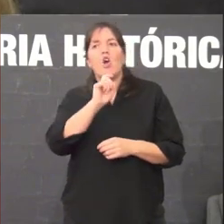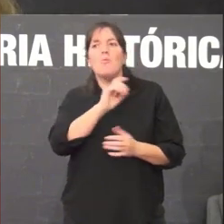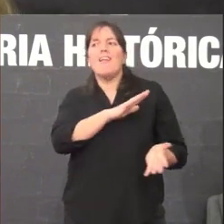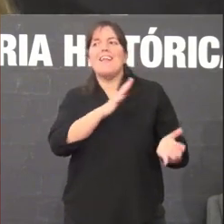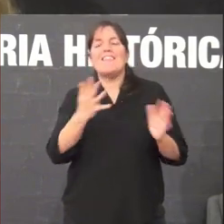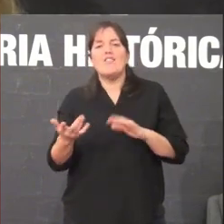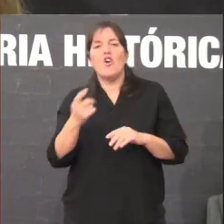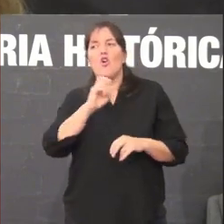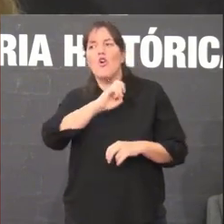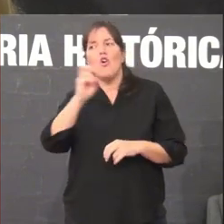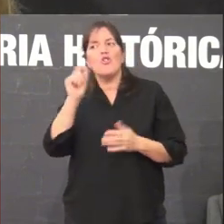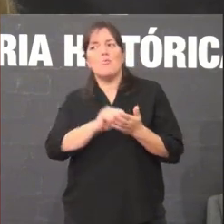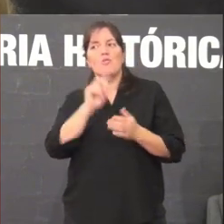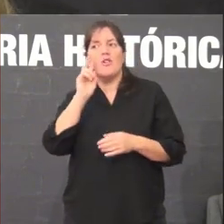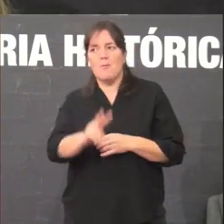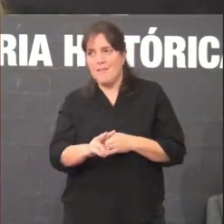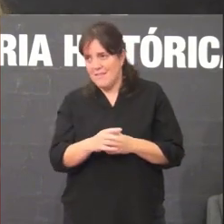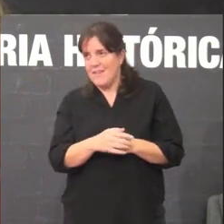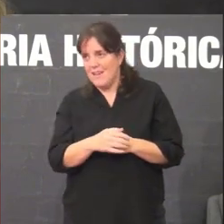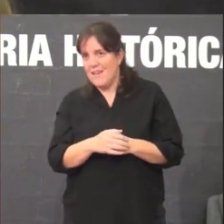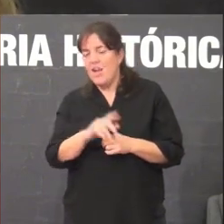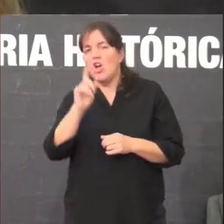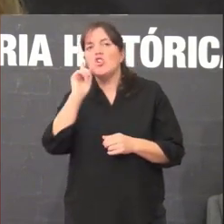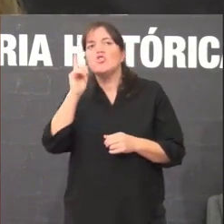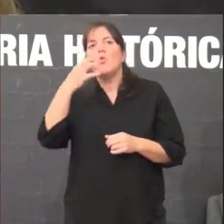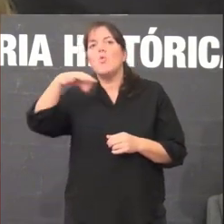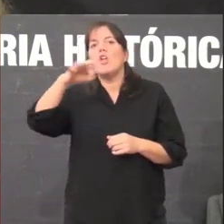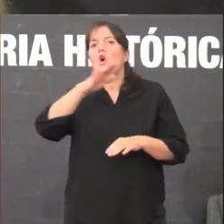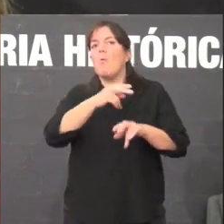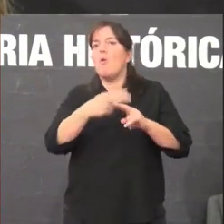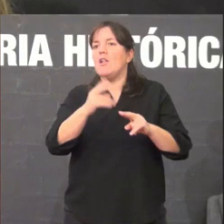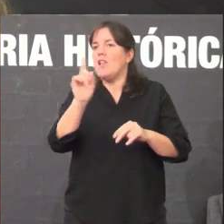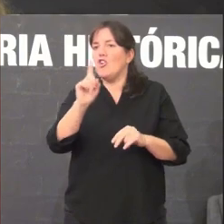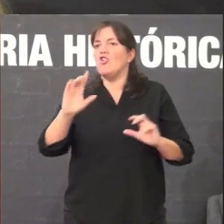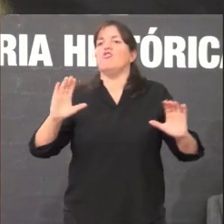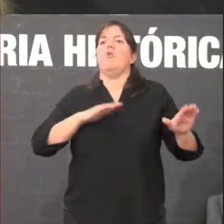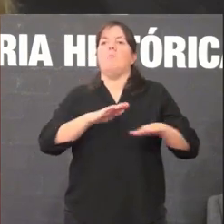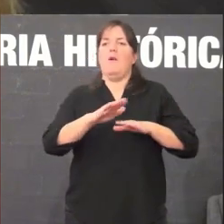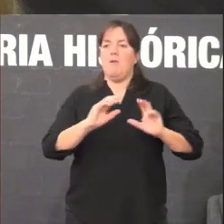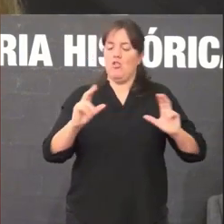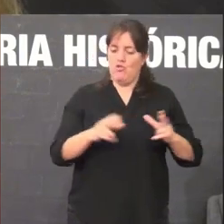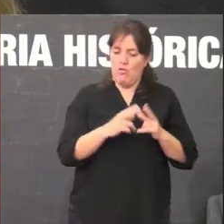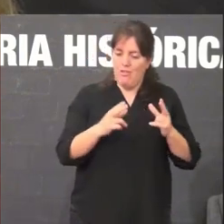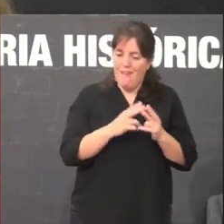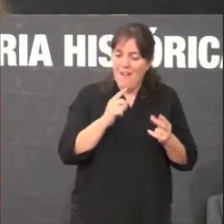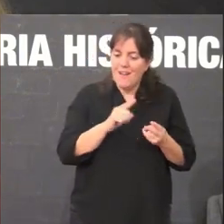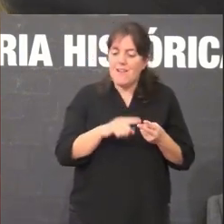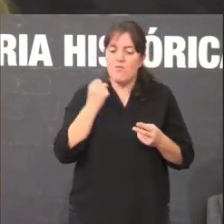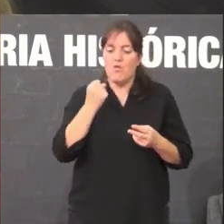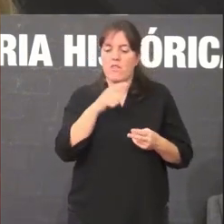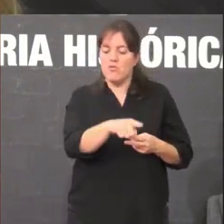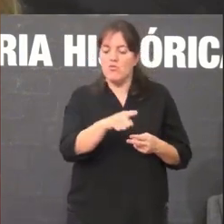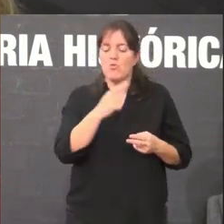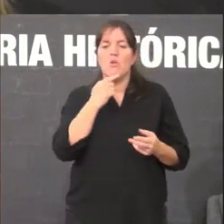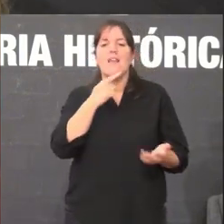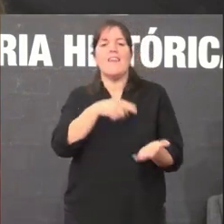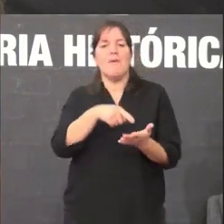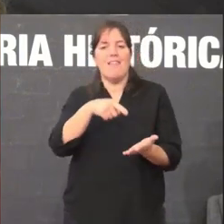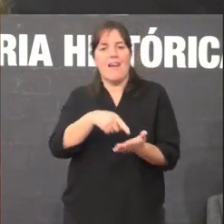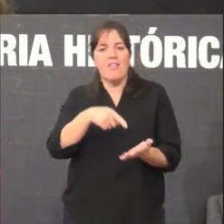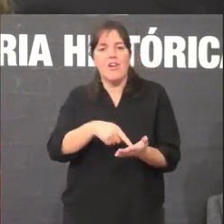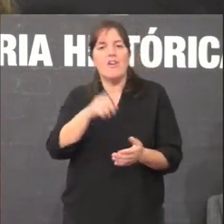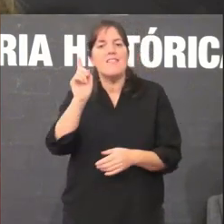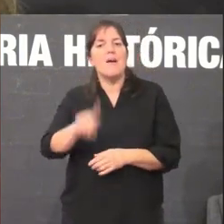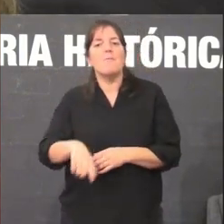tendo em conta, lá está, os movimentos sociais, a força dos movimentos sociais, as suas reivindicações e não tanto